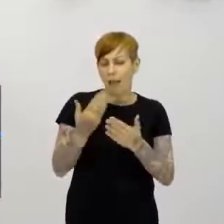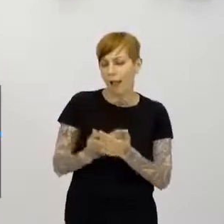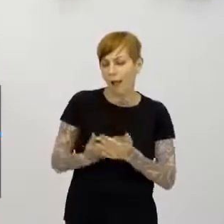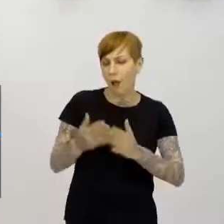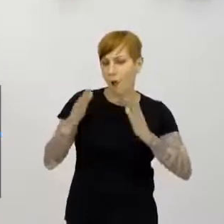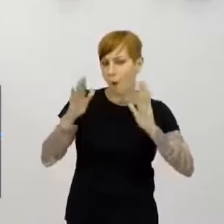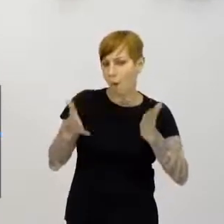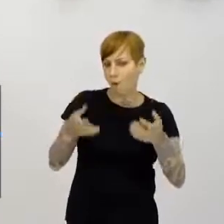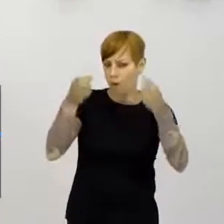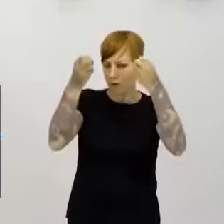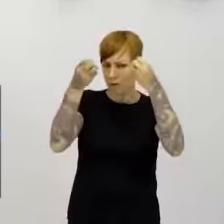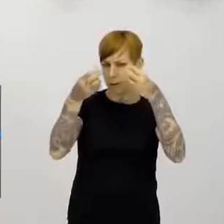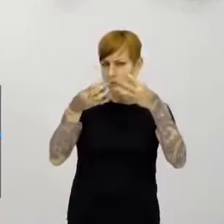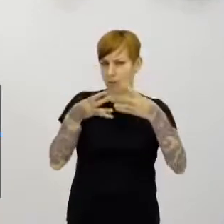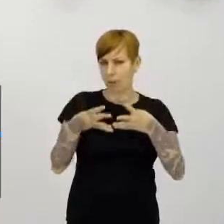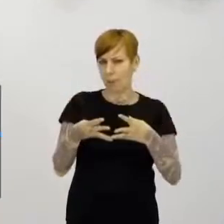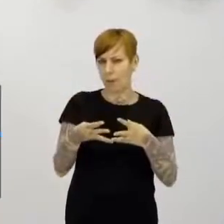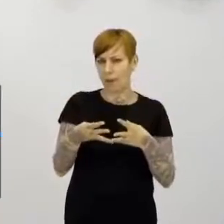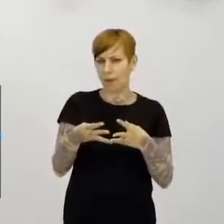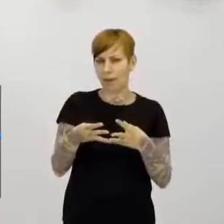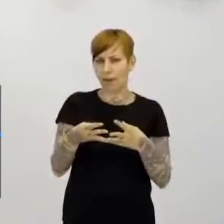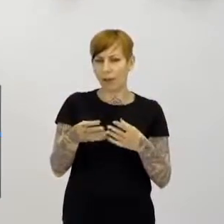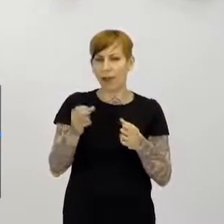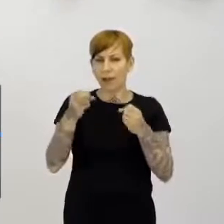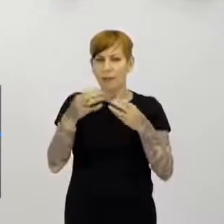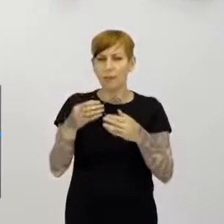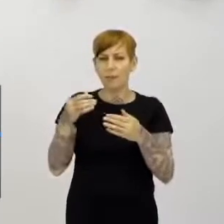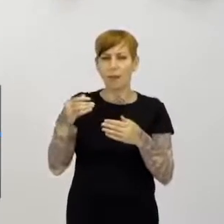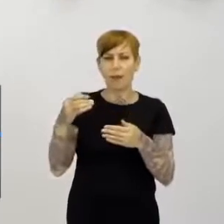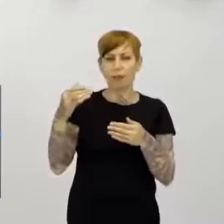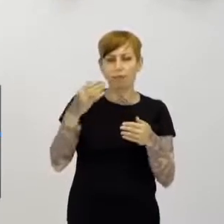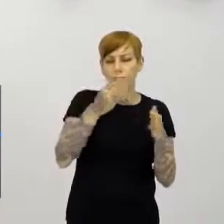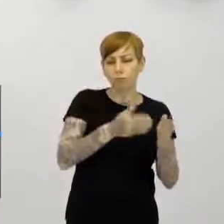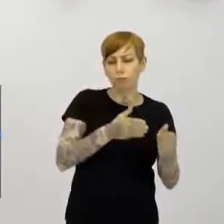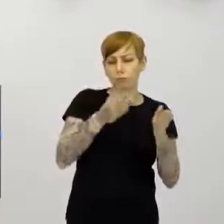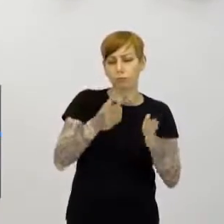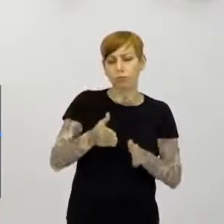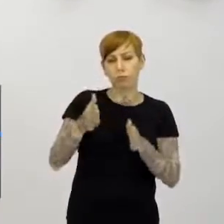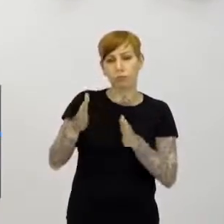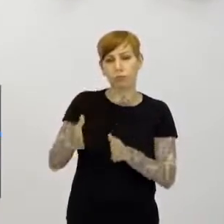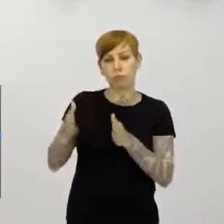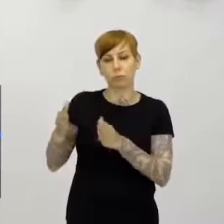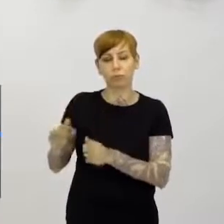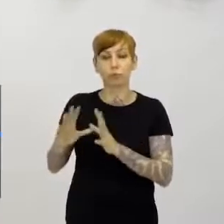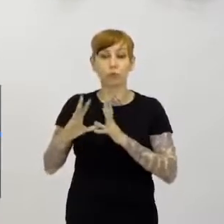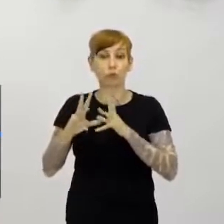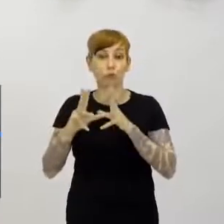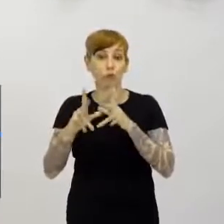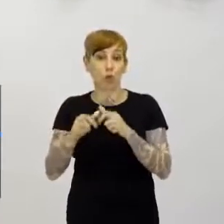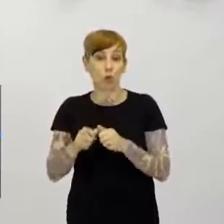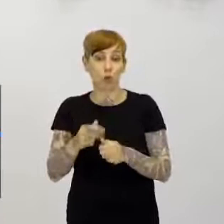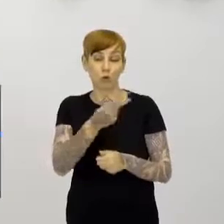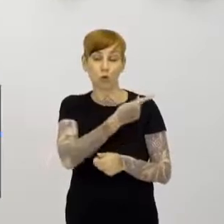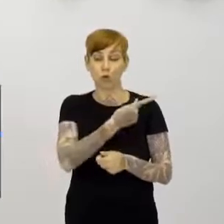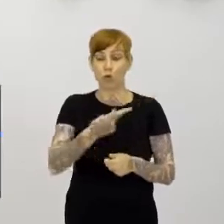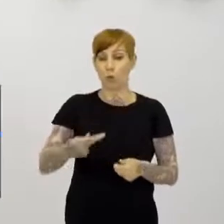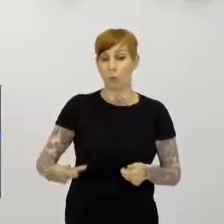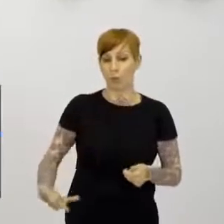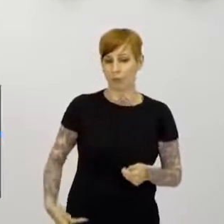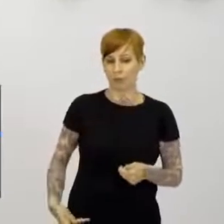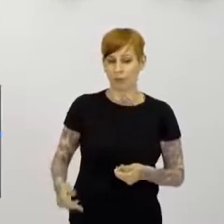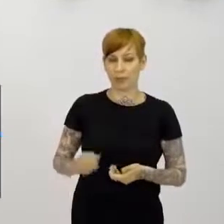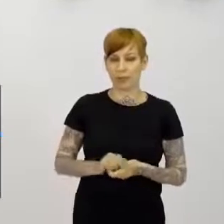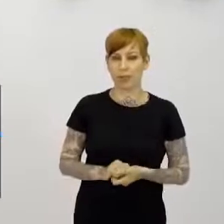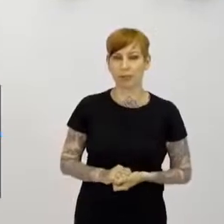aula, nós vamos falar assim, fazer uma cronologia dos presidentes deste período da ditadura civil-militar aqui no